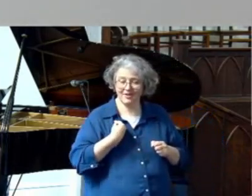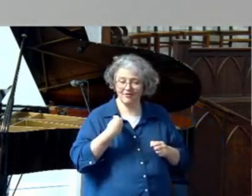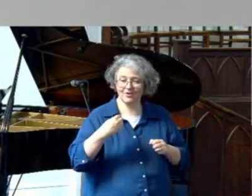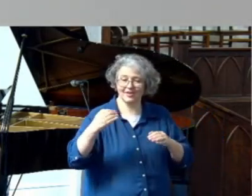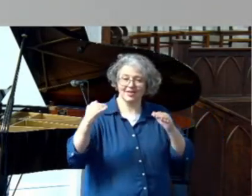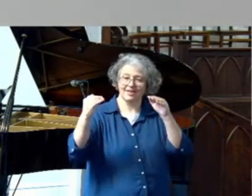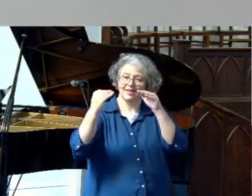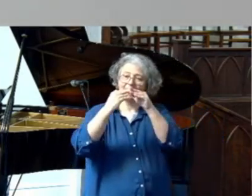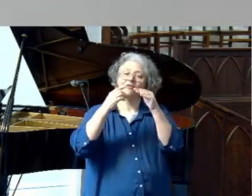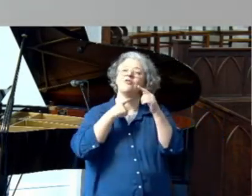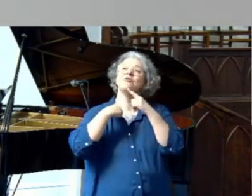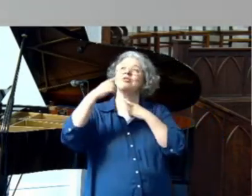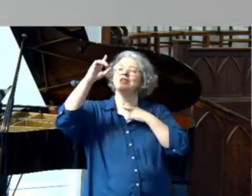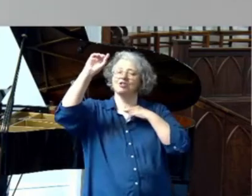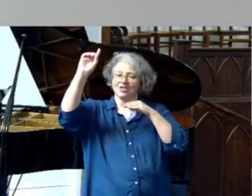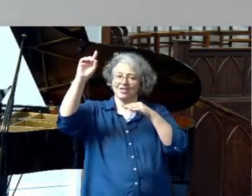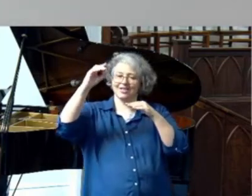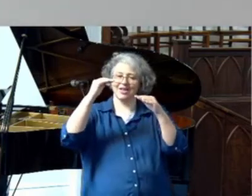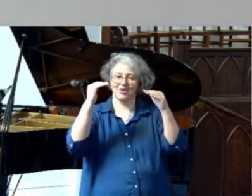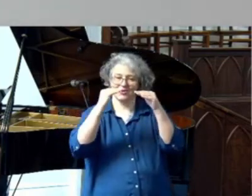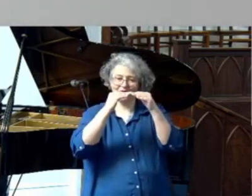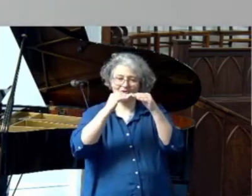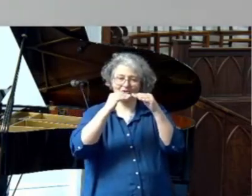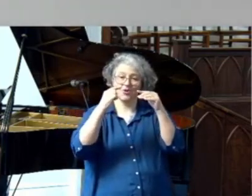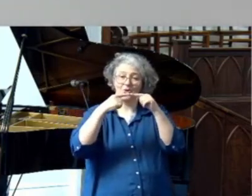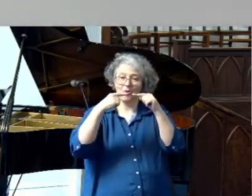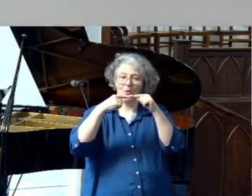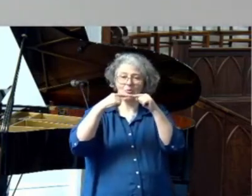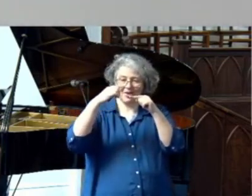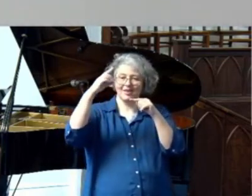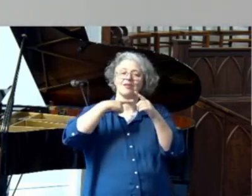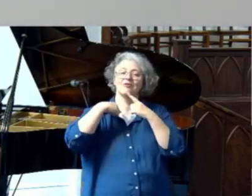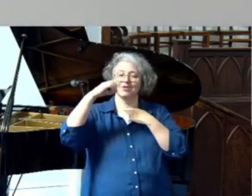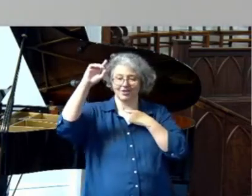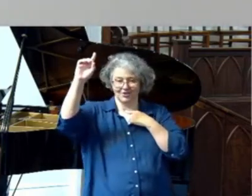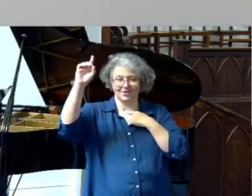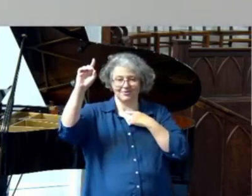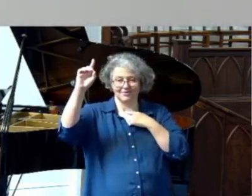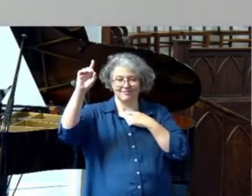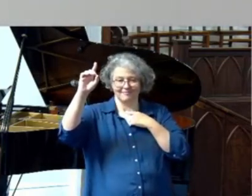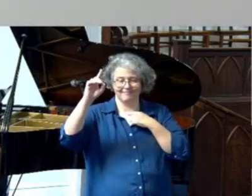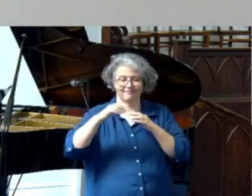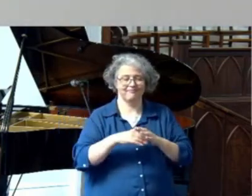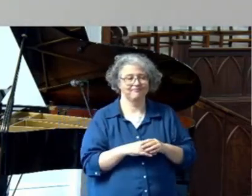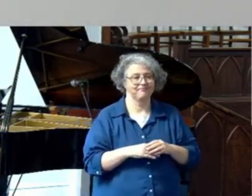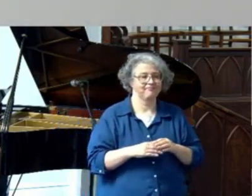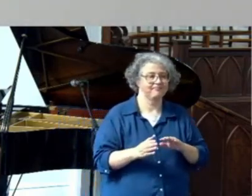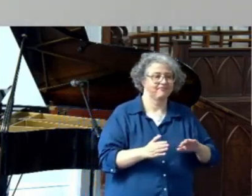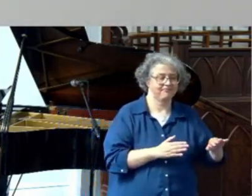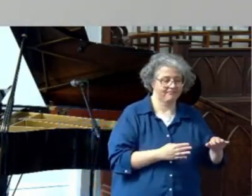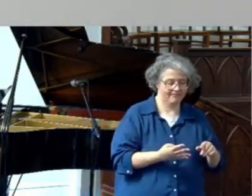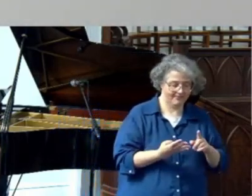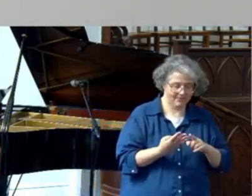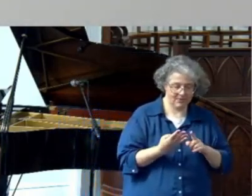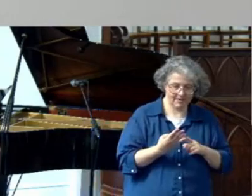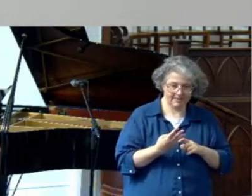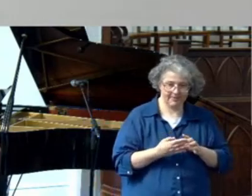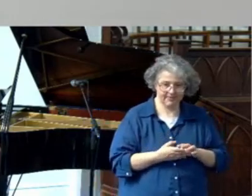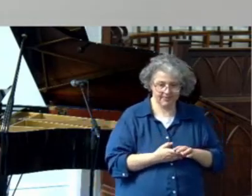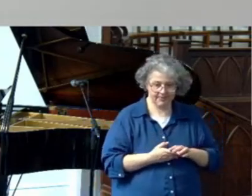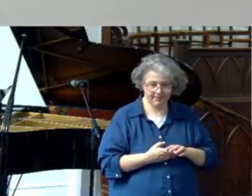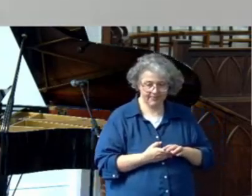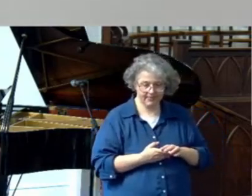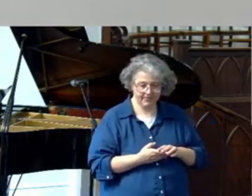coisa, que parece que a passagem nos ajuda bastante, no versículo 16. Quem de nós não se